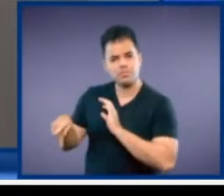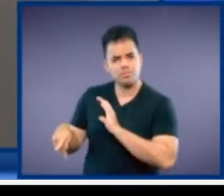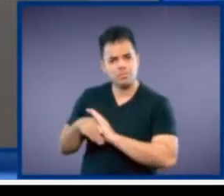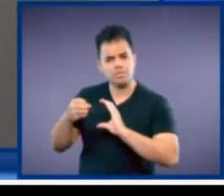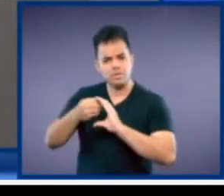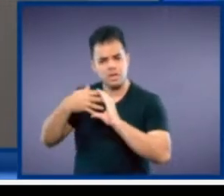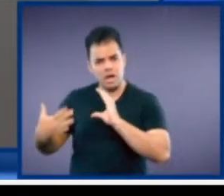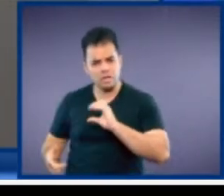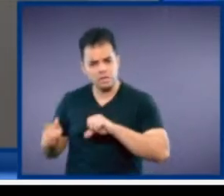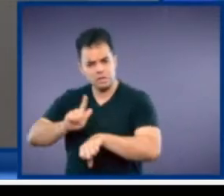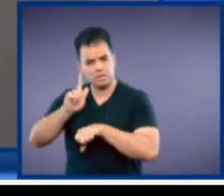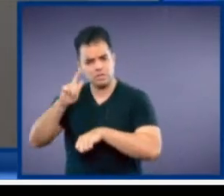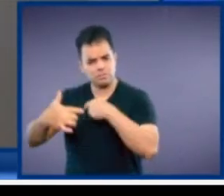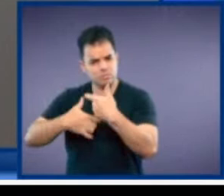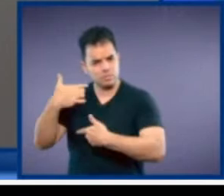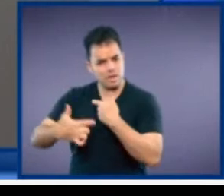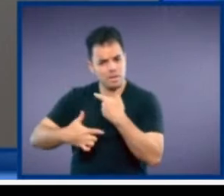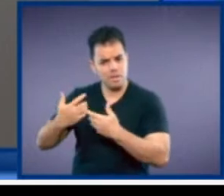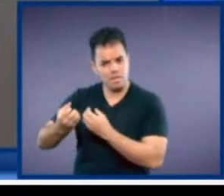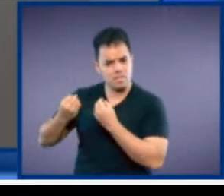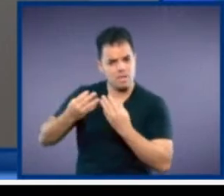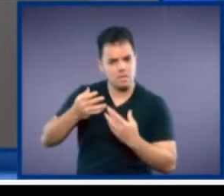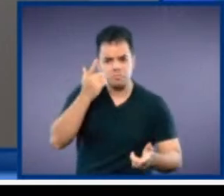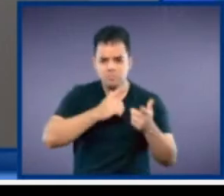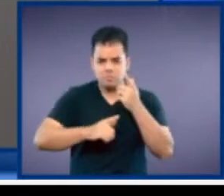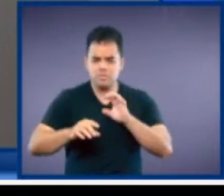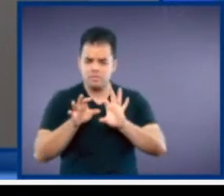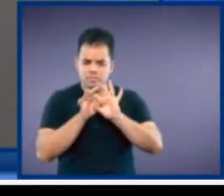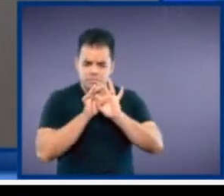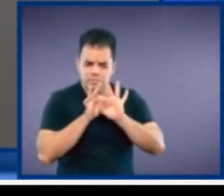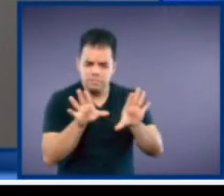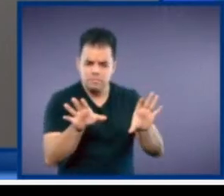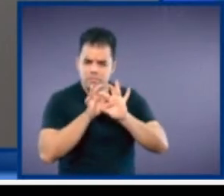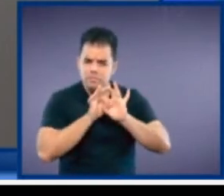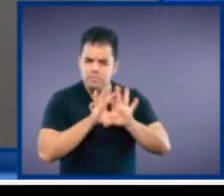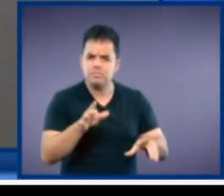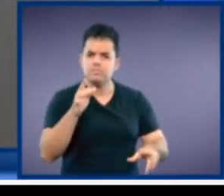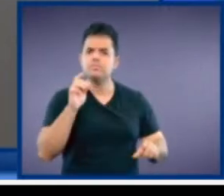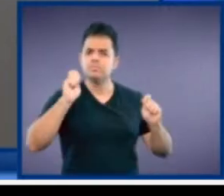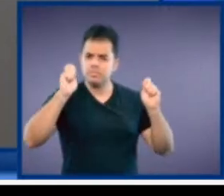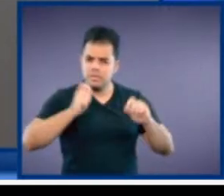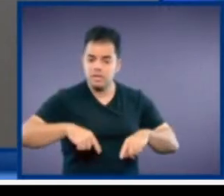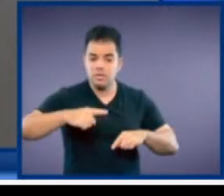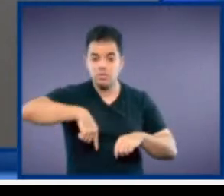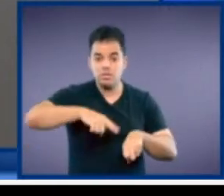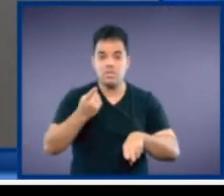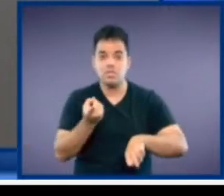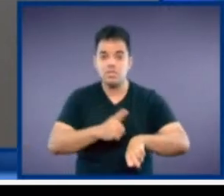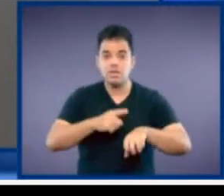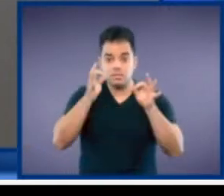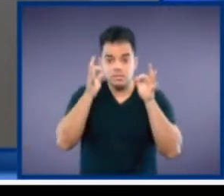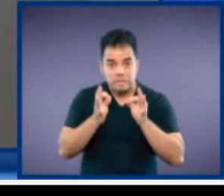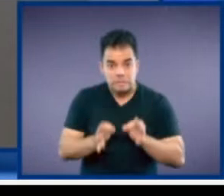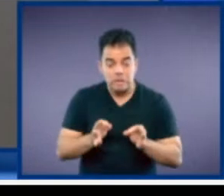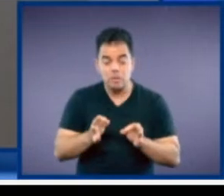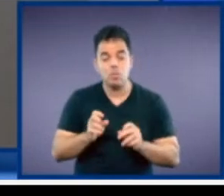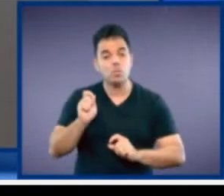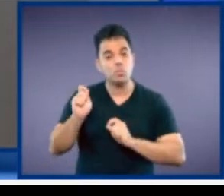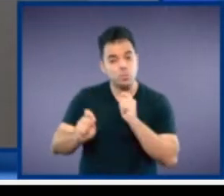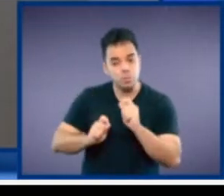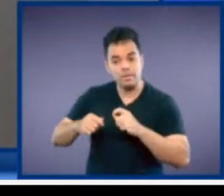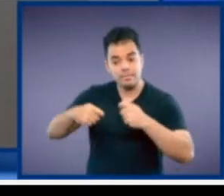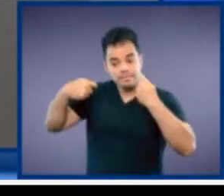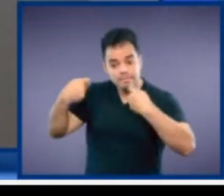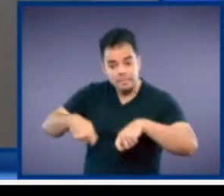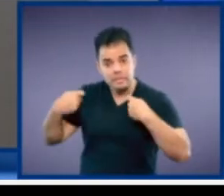que é nos oferecer total autonomia, e só nos momentos cruciais, quando a gente precisa,